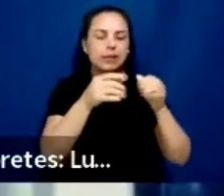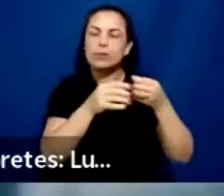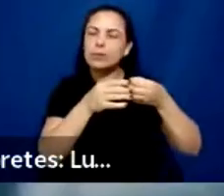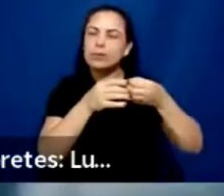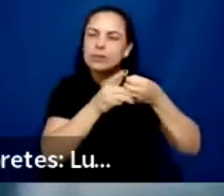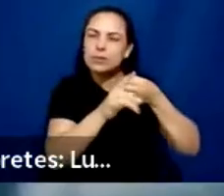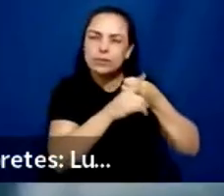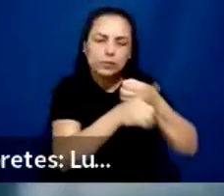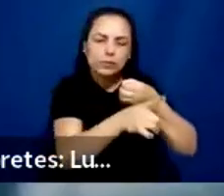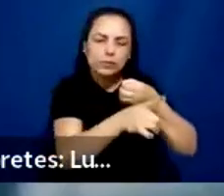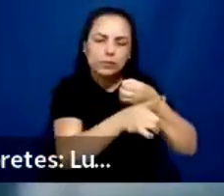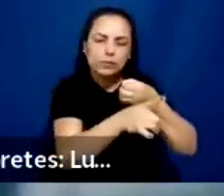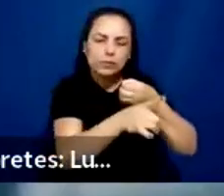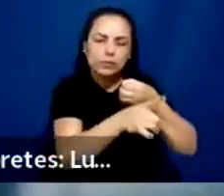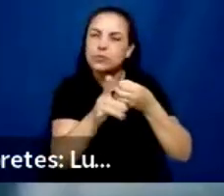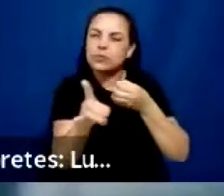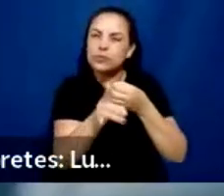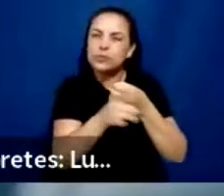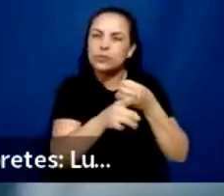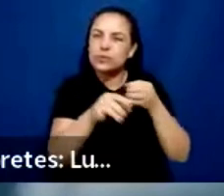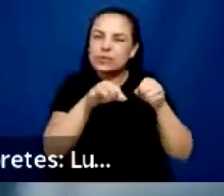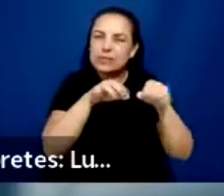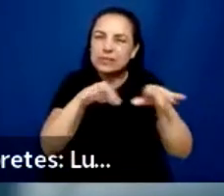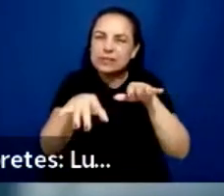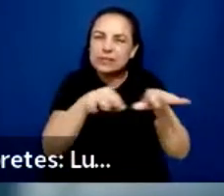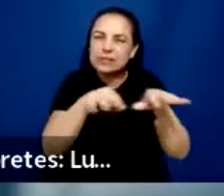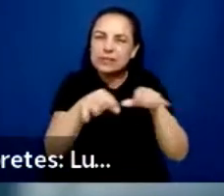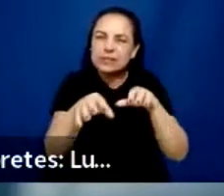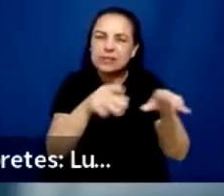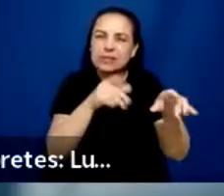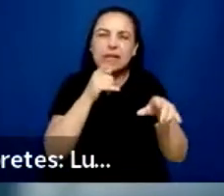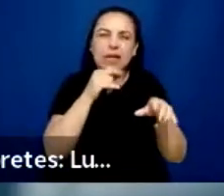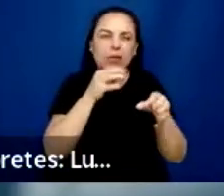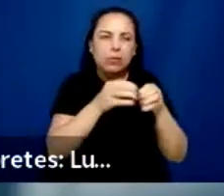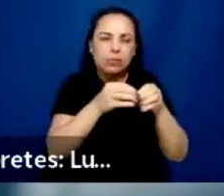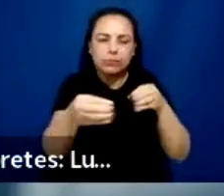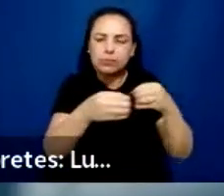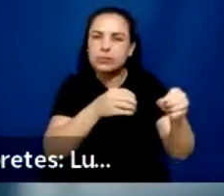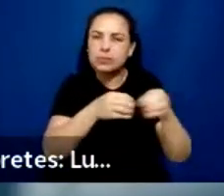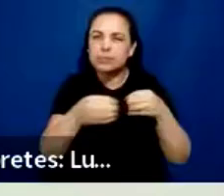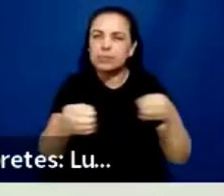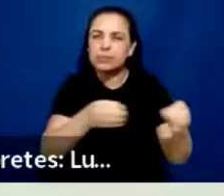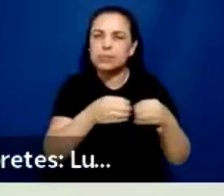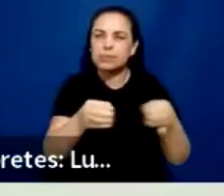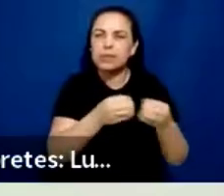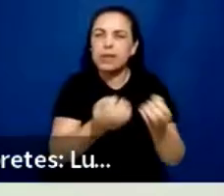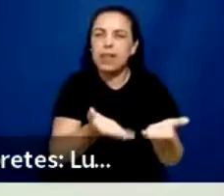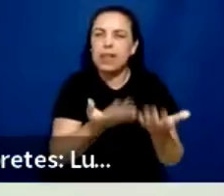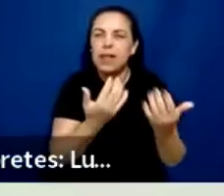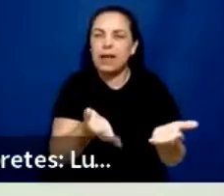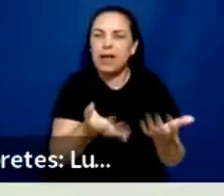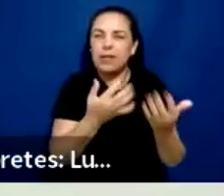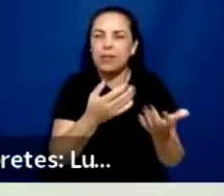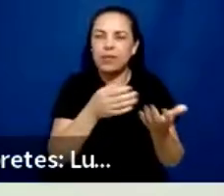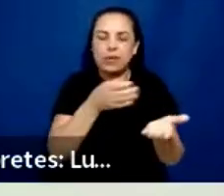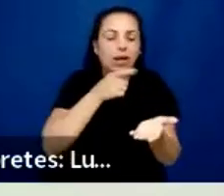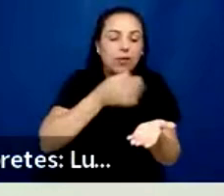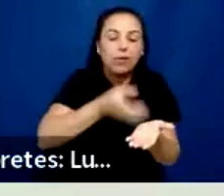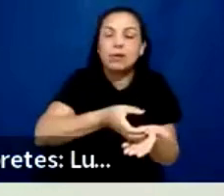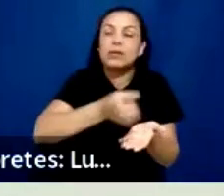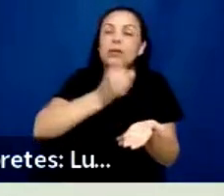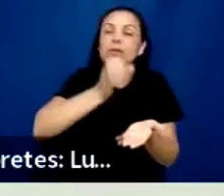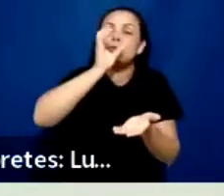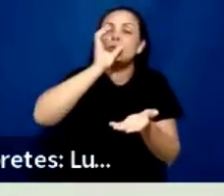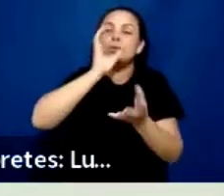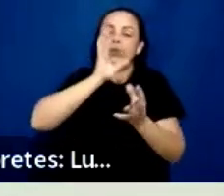Mais oxigênio, menos acidez na célula e a redução do excesso de radicais livres. Ou seja, se esse é o ponto de partida para o aparecimento